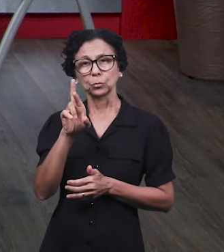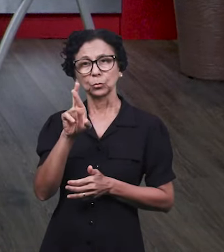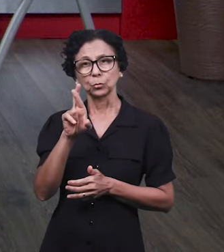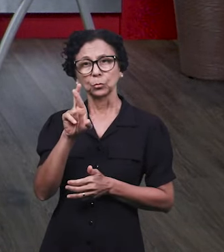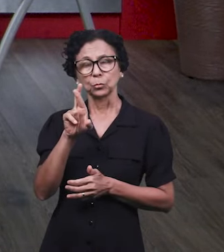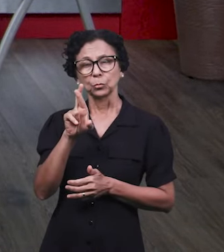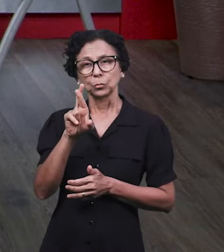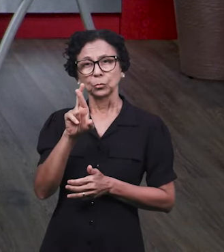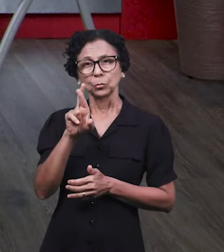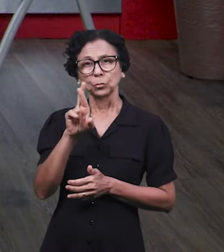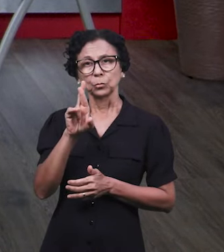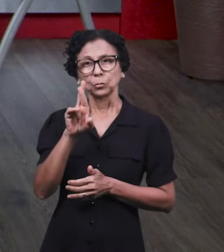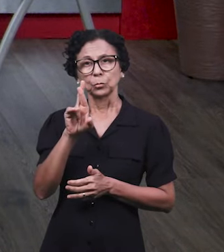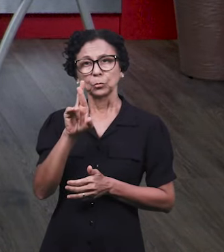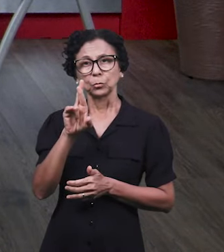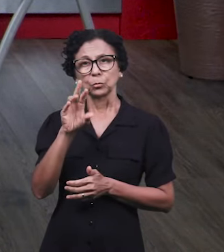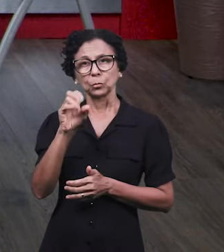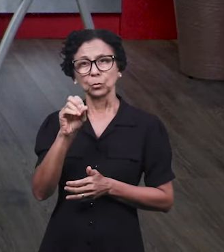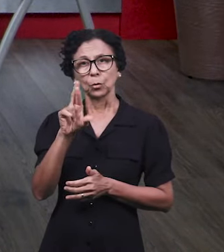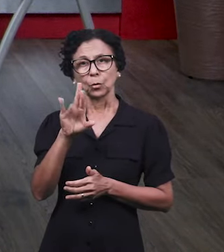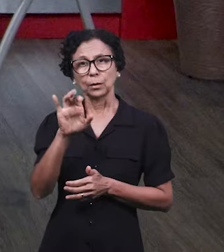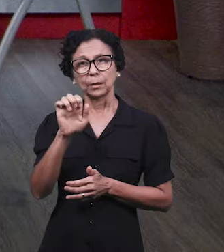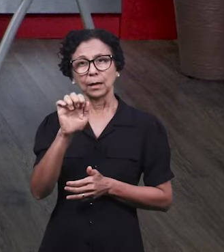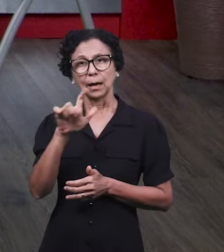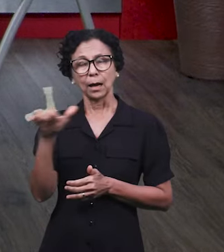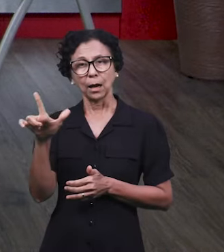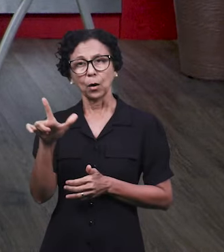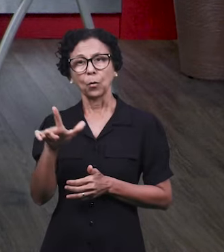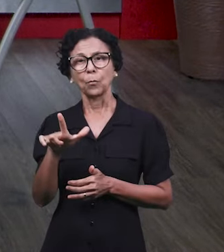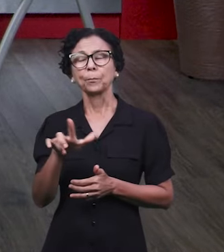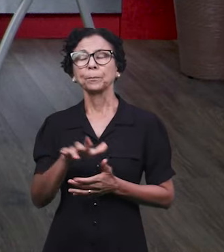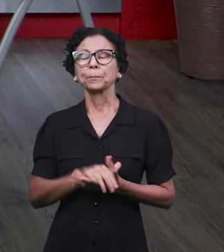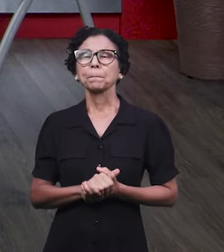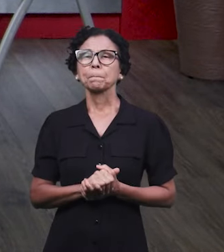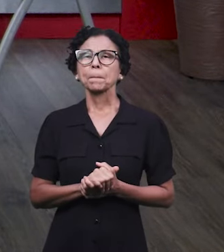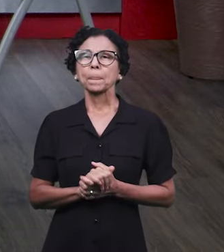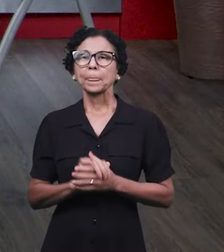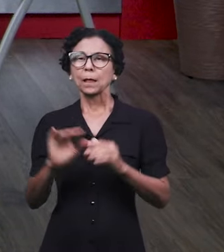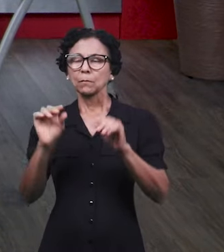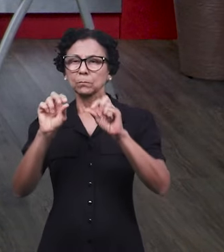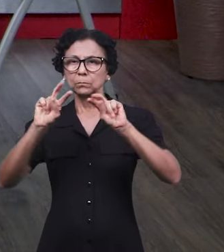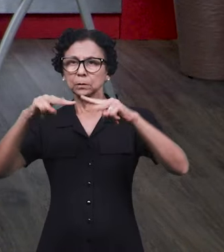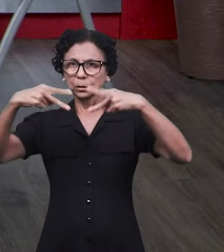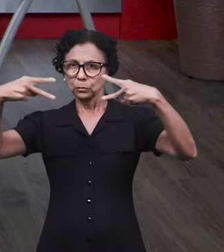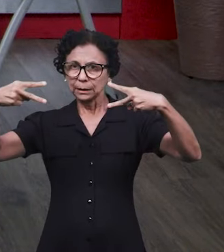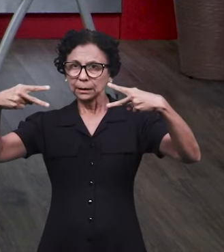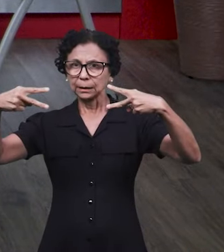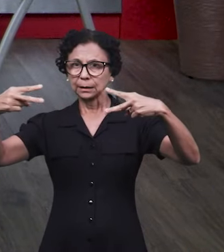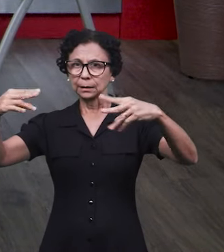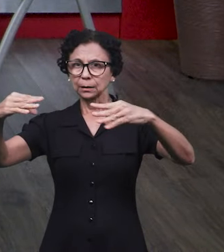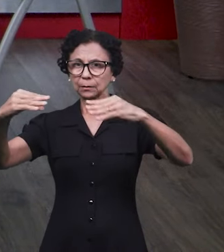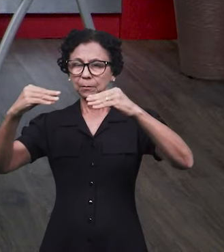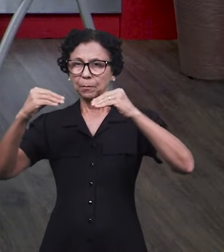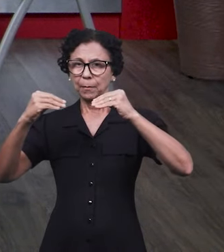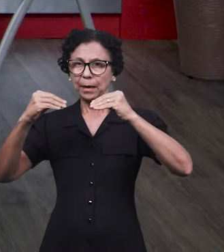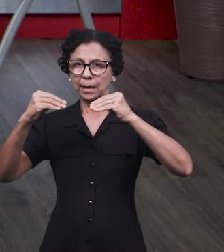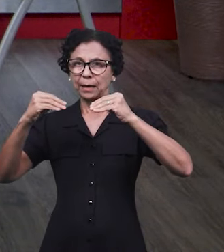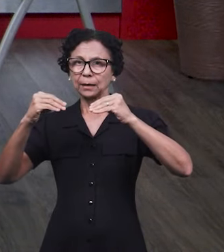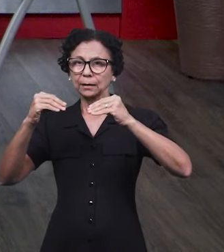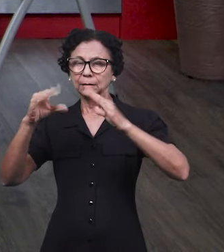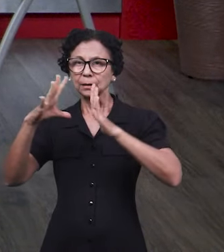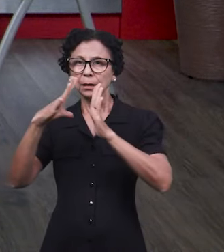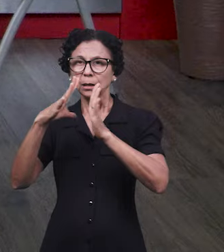links e no cartório e o cartório ele vai transcrever aquilo que está no vídeo vai